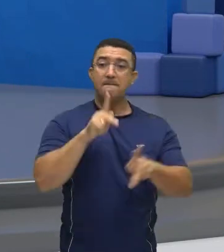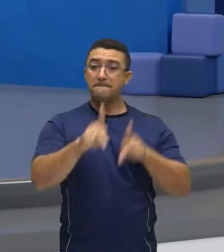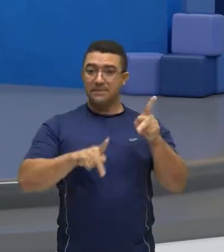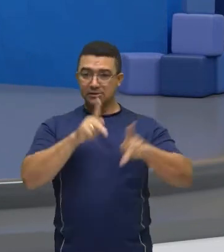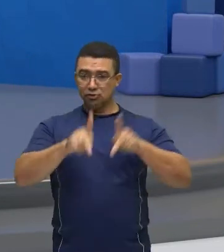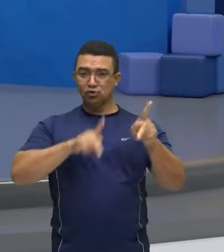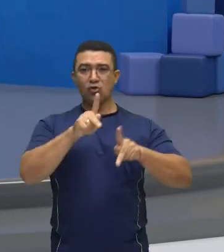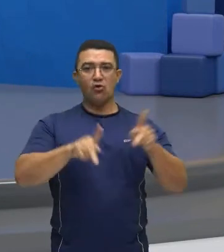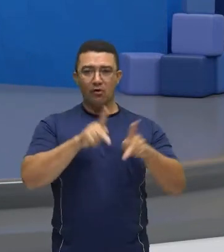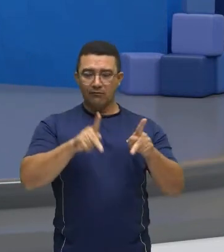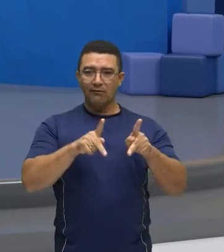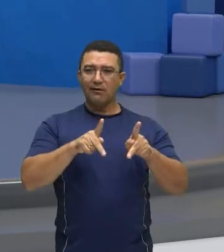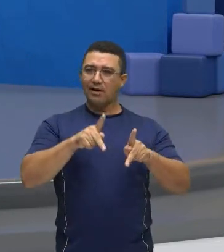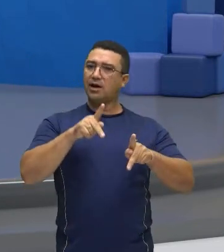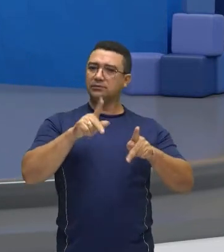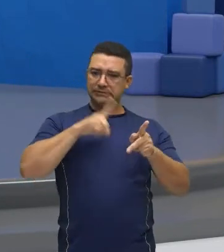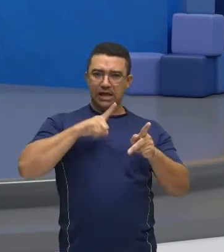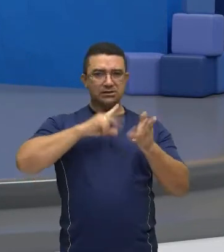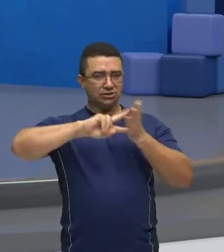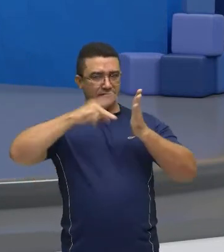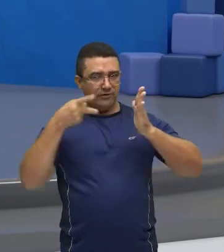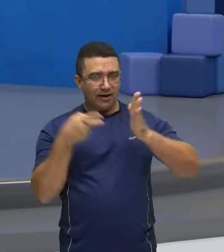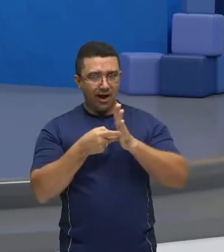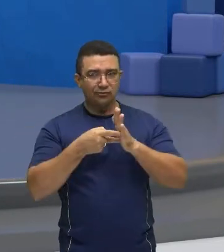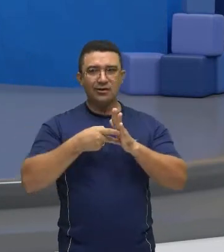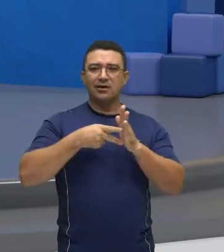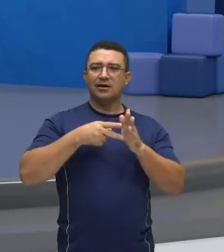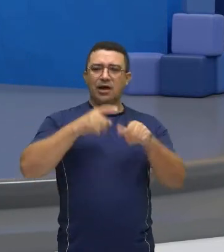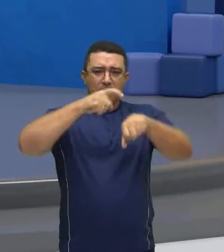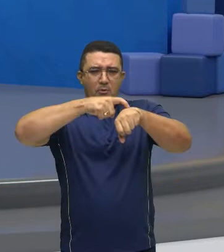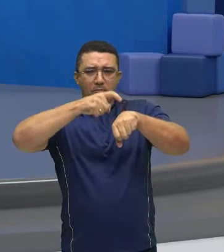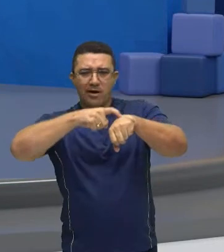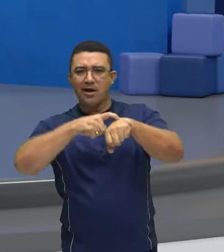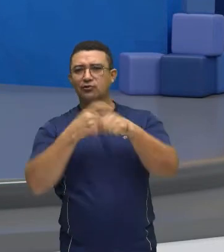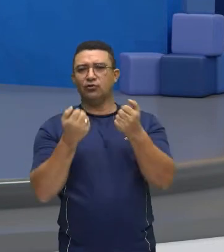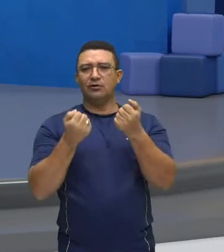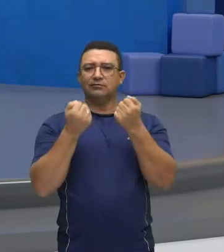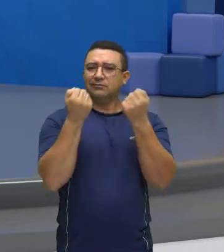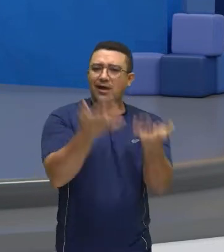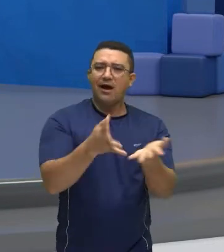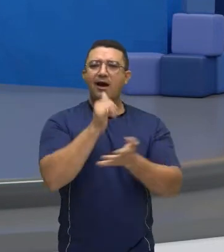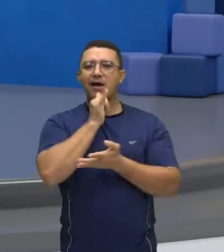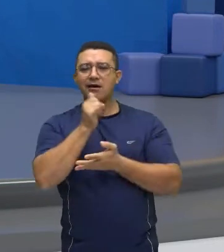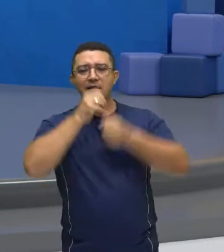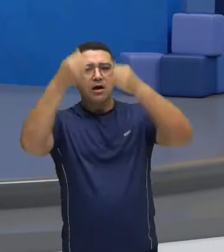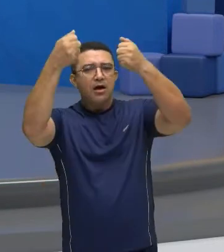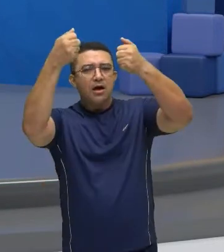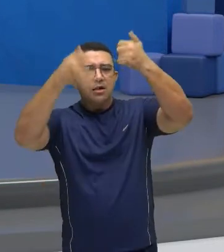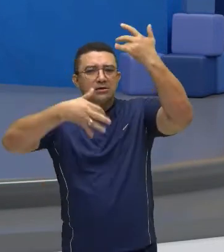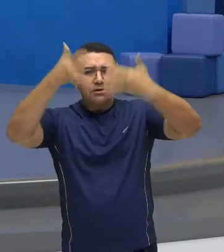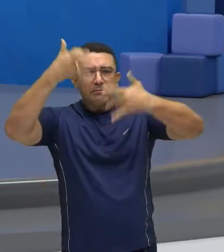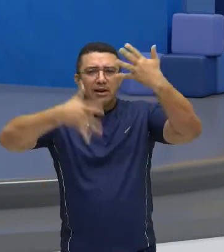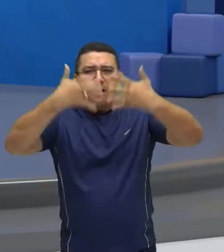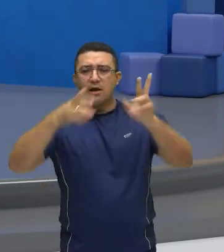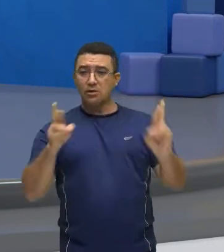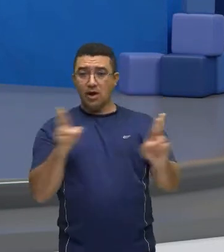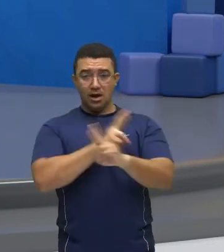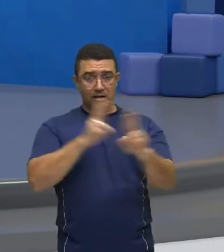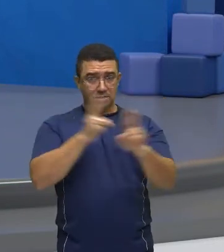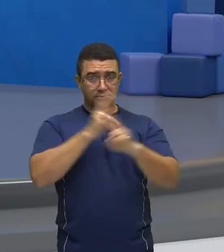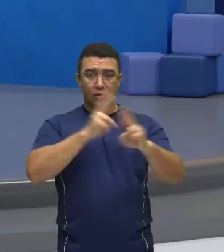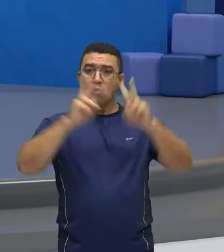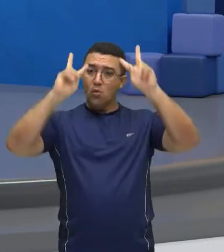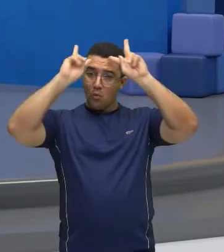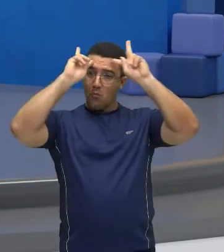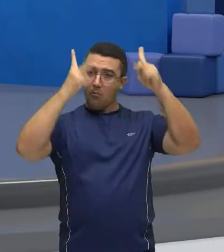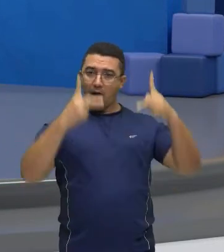sentido naquele contexto, naquela situação, trazendo exemplos, né? E explicando um pouco dessas relações humanas que